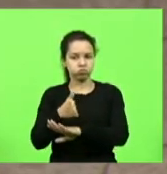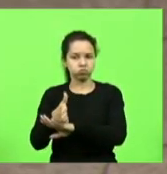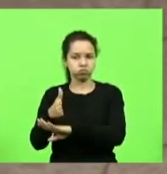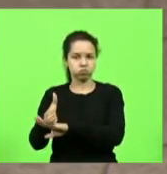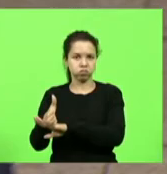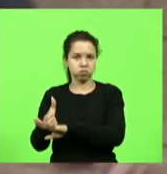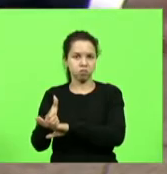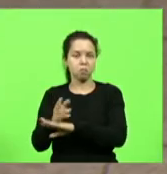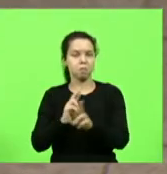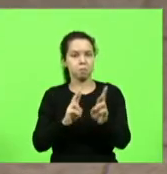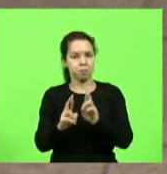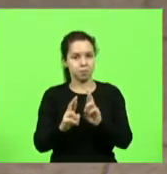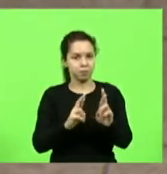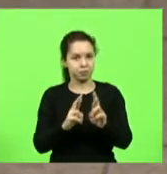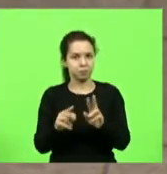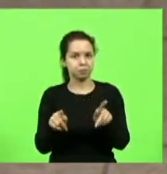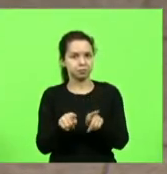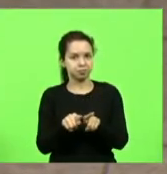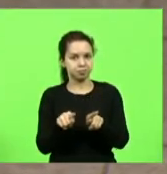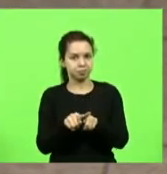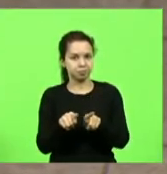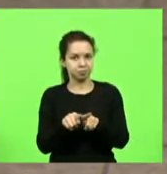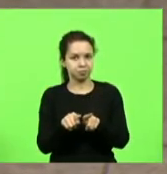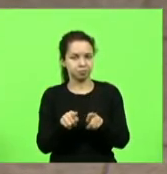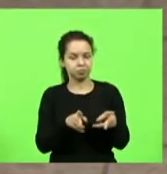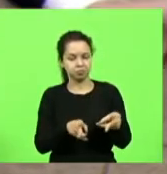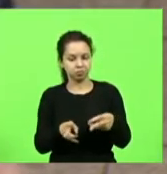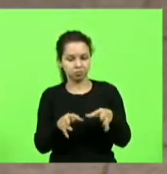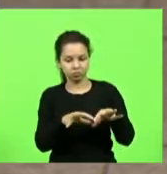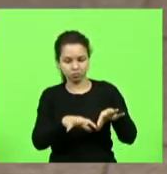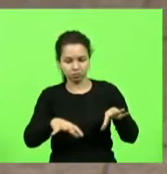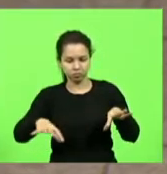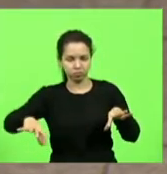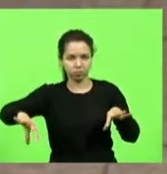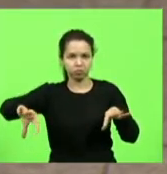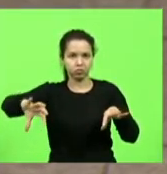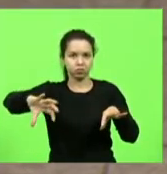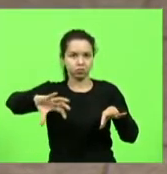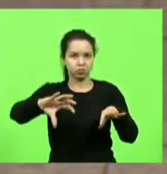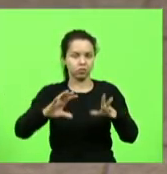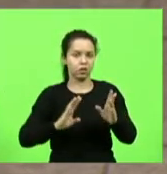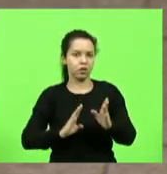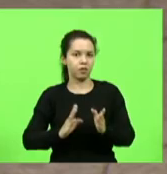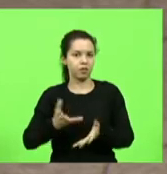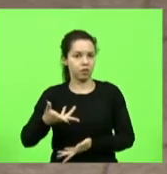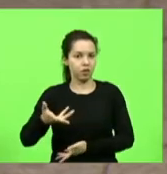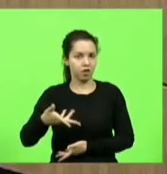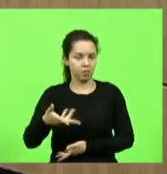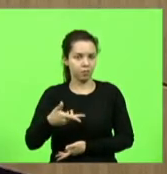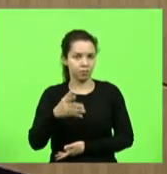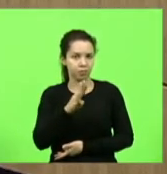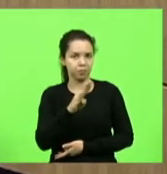uma rodovia que é a continuidade da Via Expressa de Blumenau, está travada.